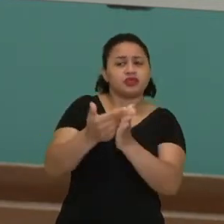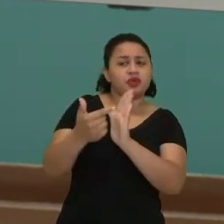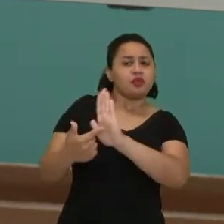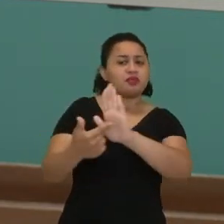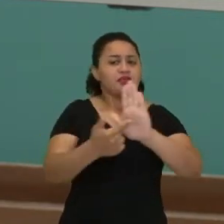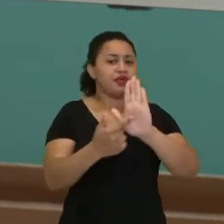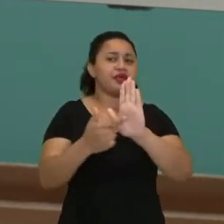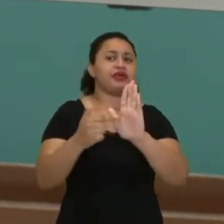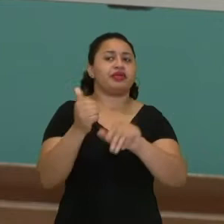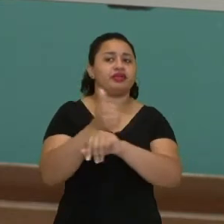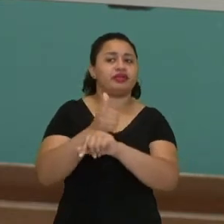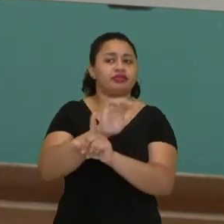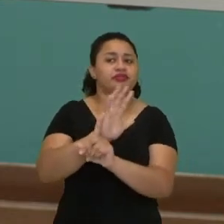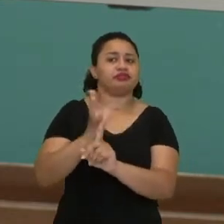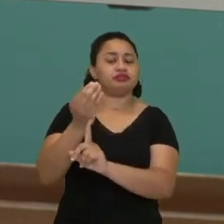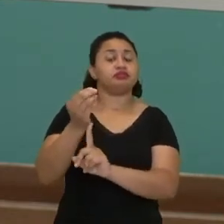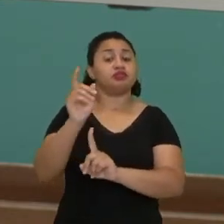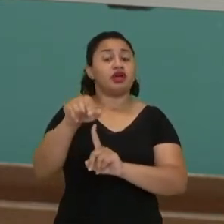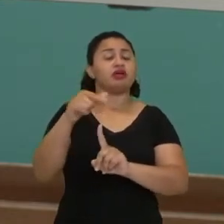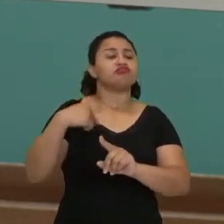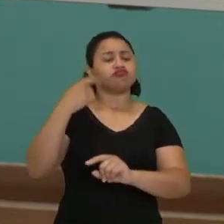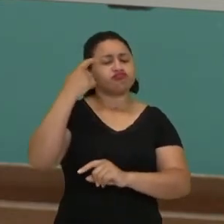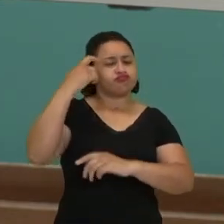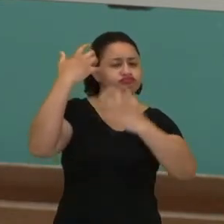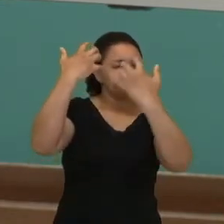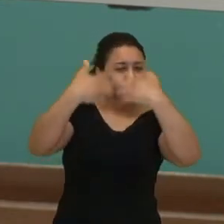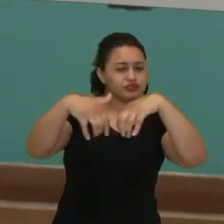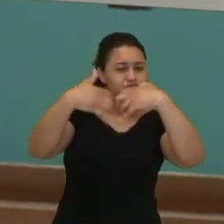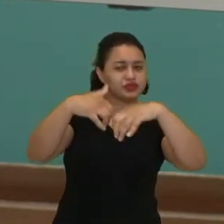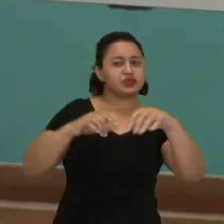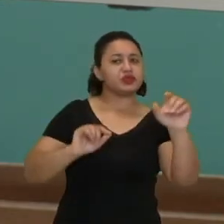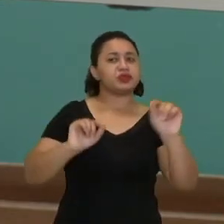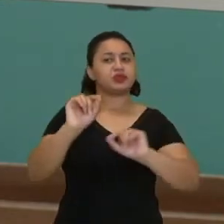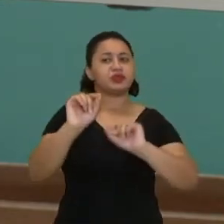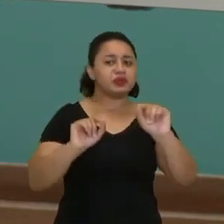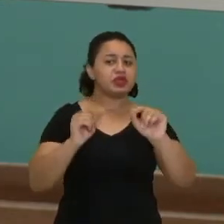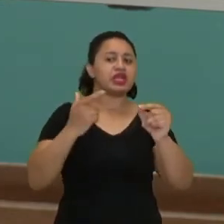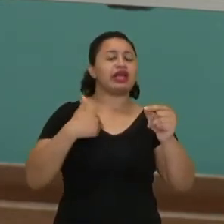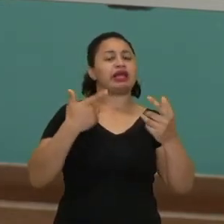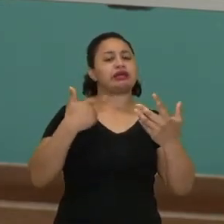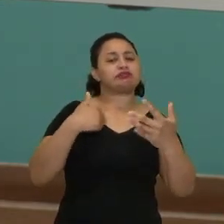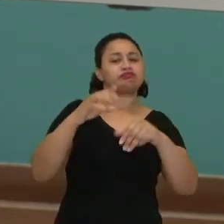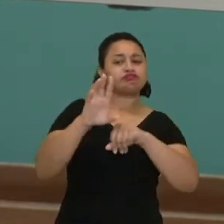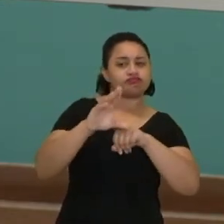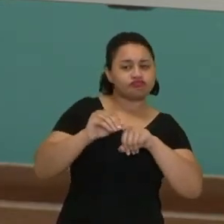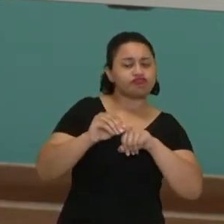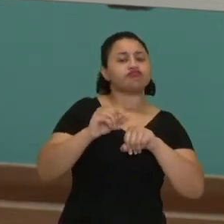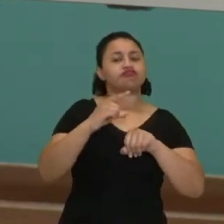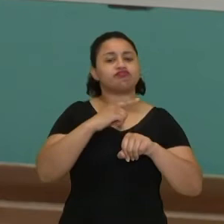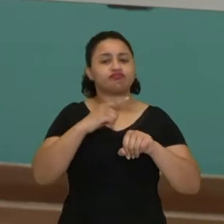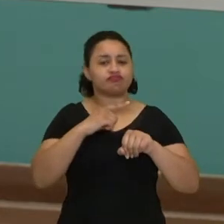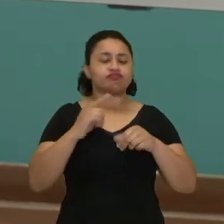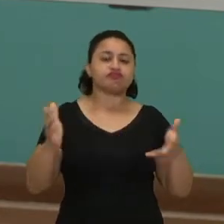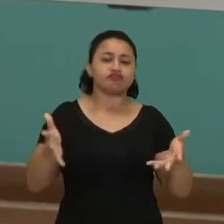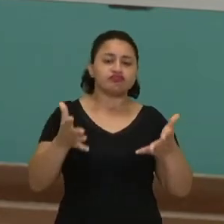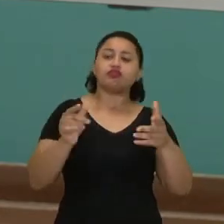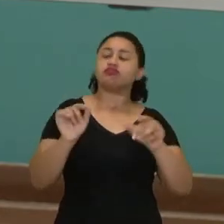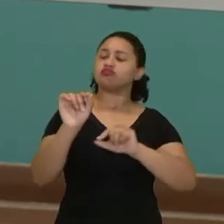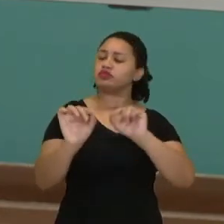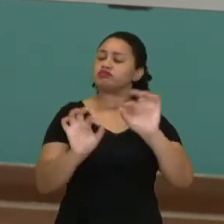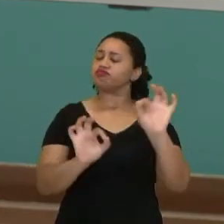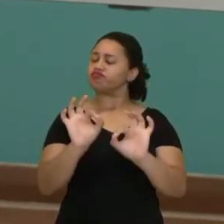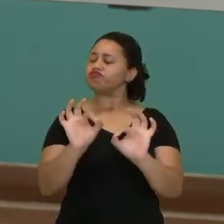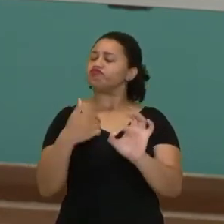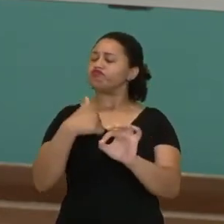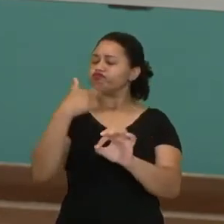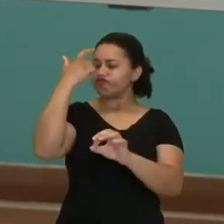os artistas, né, é bom sempre fazer aquela reflexãozinha básica, ativar o conhecimento prévio, preparar o terreno,